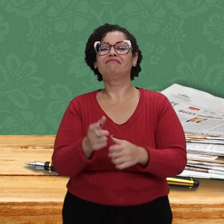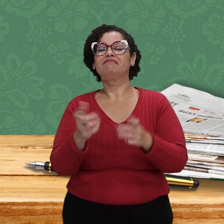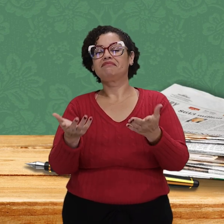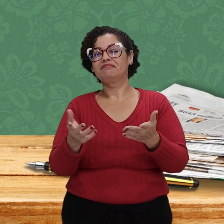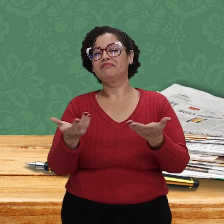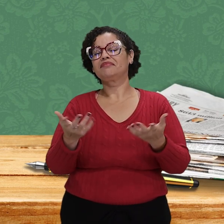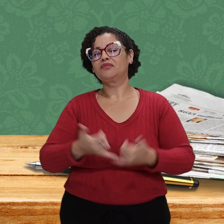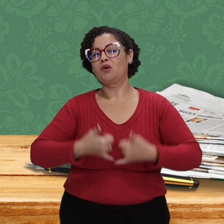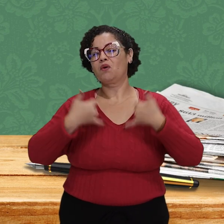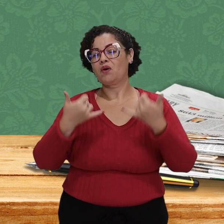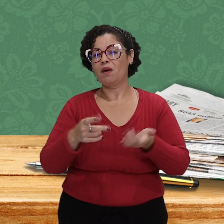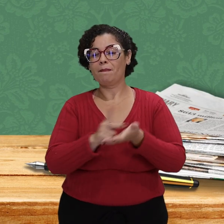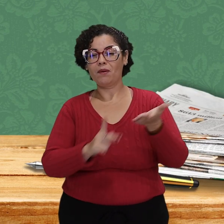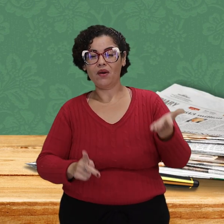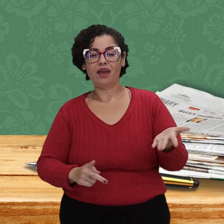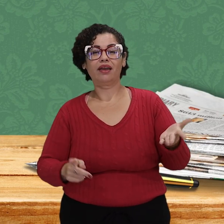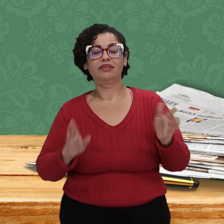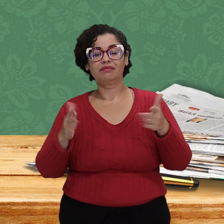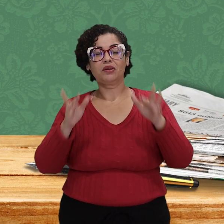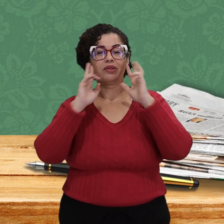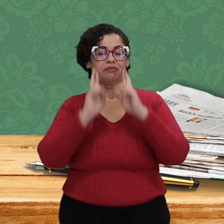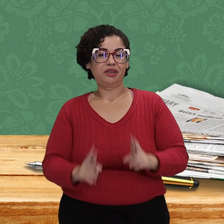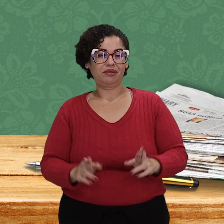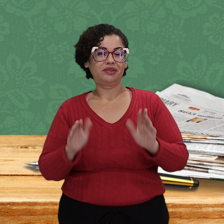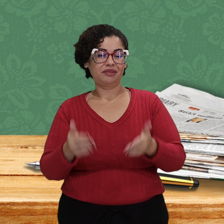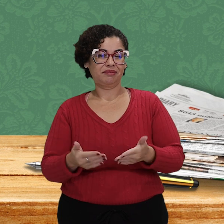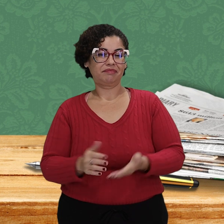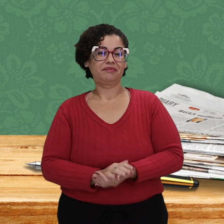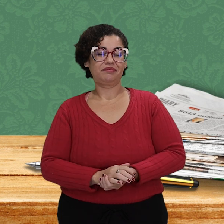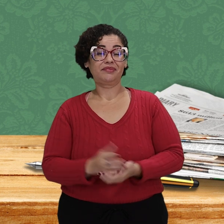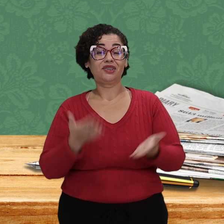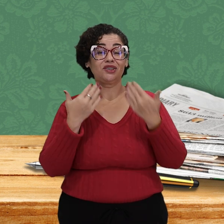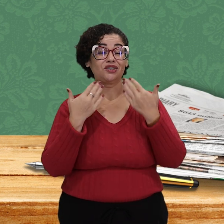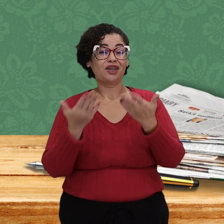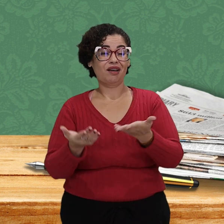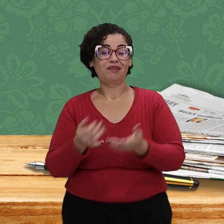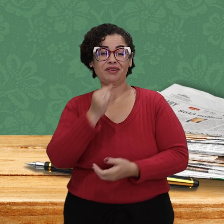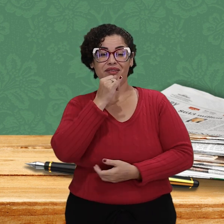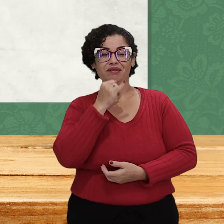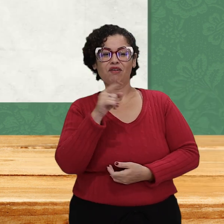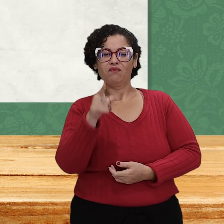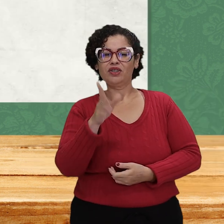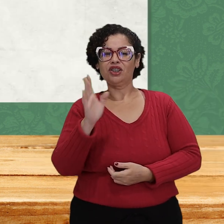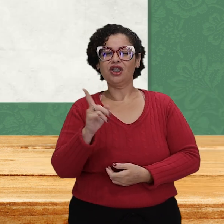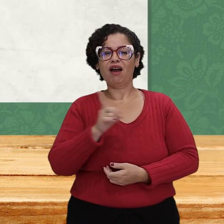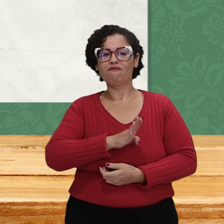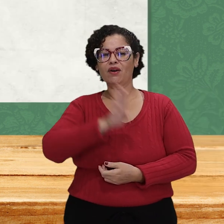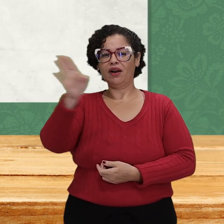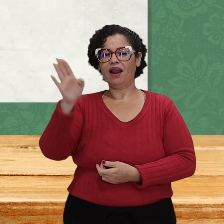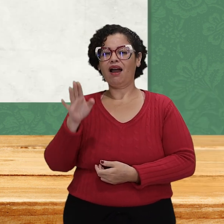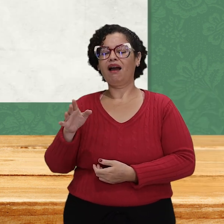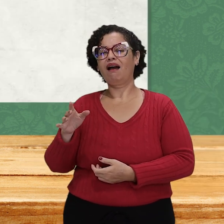forma elogiosa, poética ou respeitosa. Olha esse diálogo. Você já foi